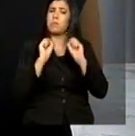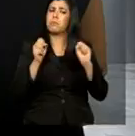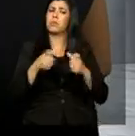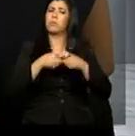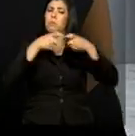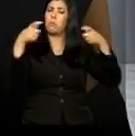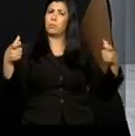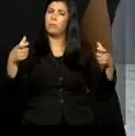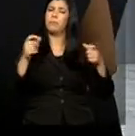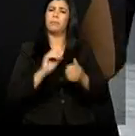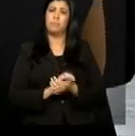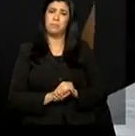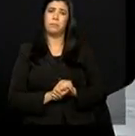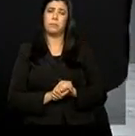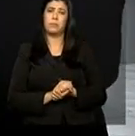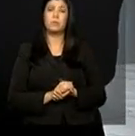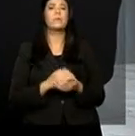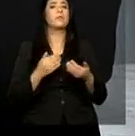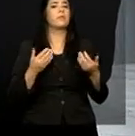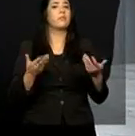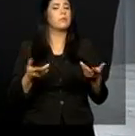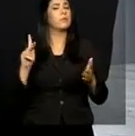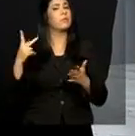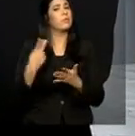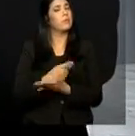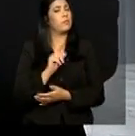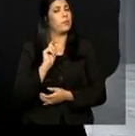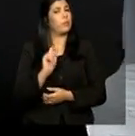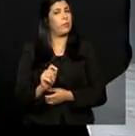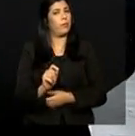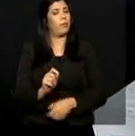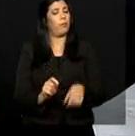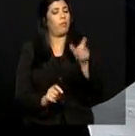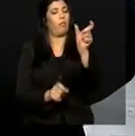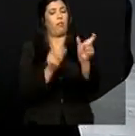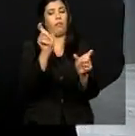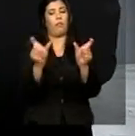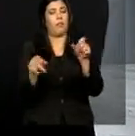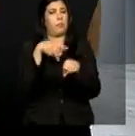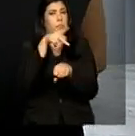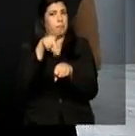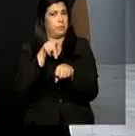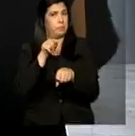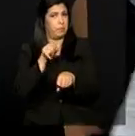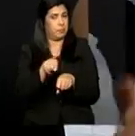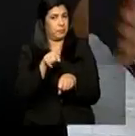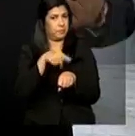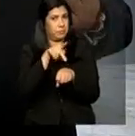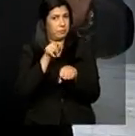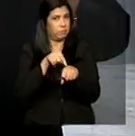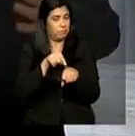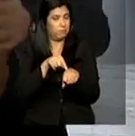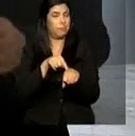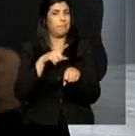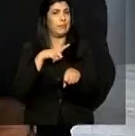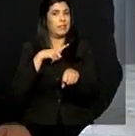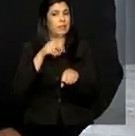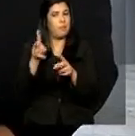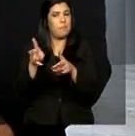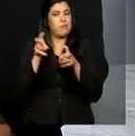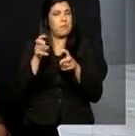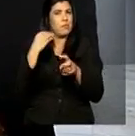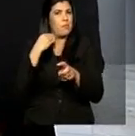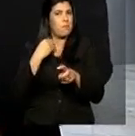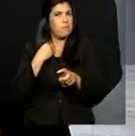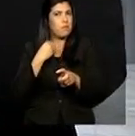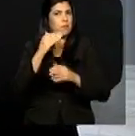crescimento. E o que acontece? Os atores que são identificados por esse banco de investimento, em algum momento,